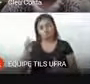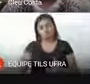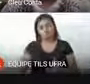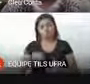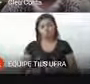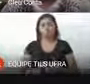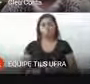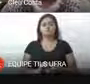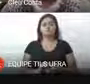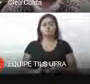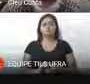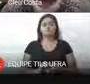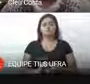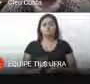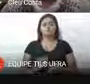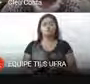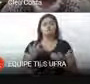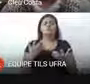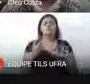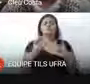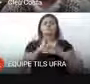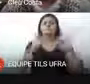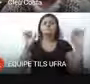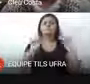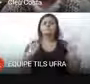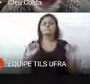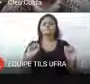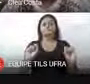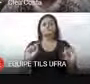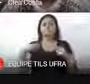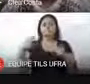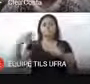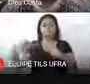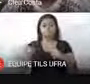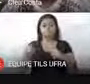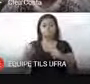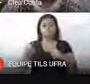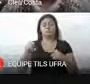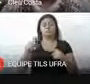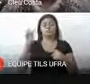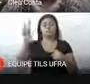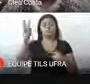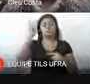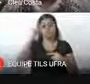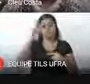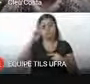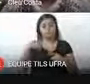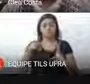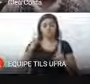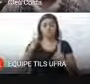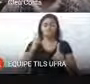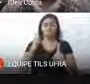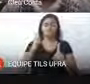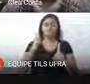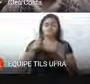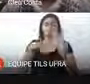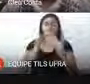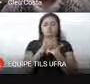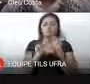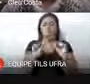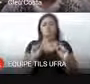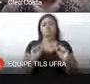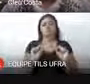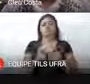que vem o nosso encontro chama-se Tessituras Imagéticas, entre identidade e invisibilidade. Então, vem